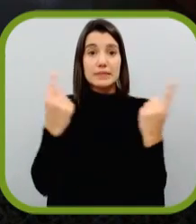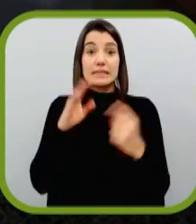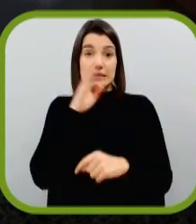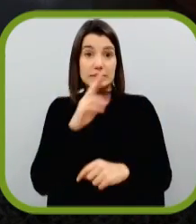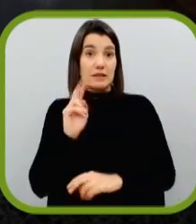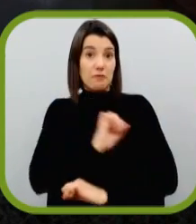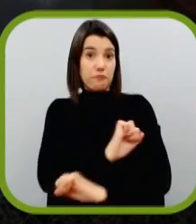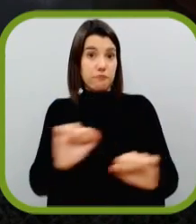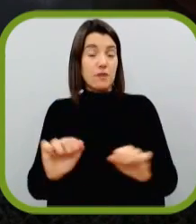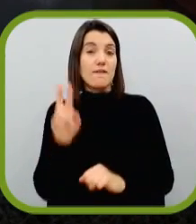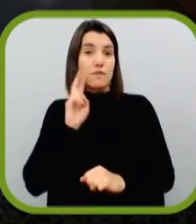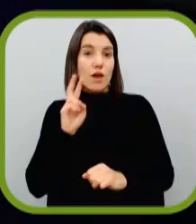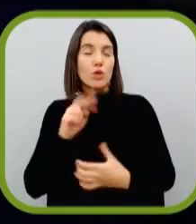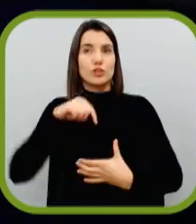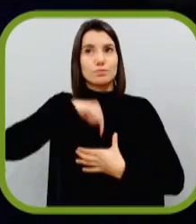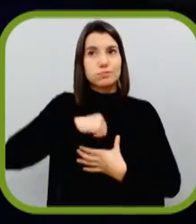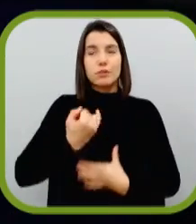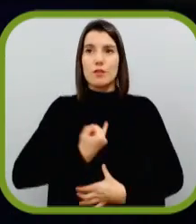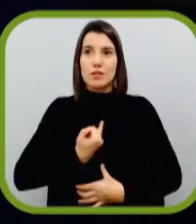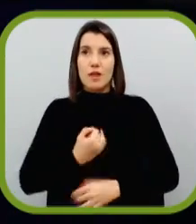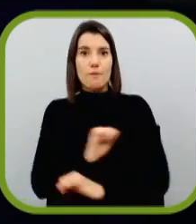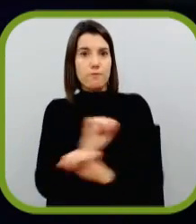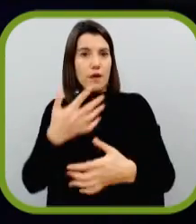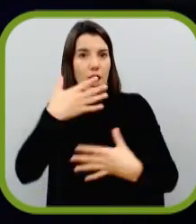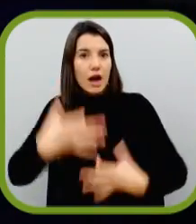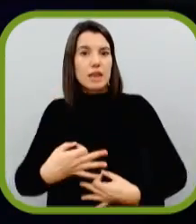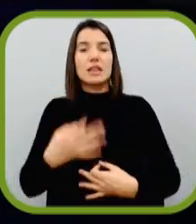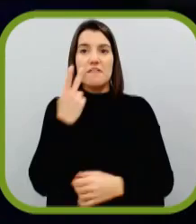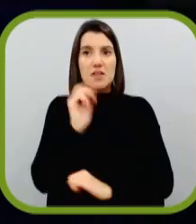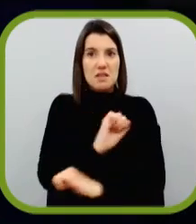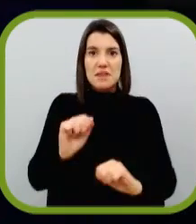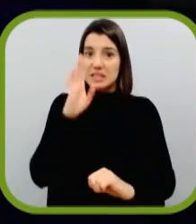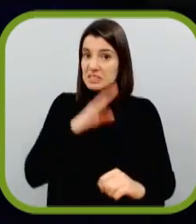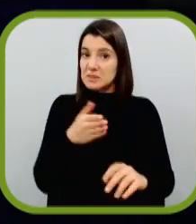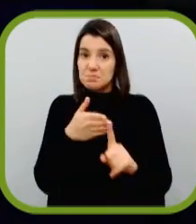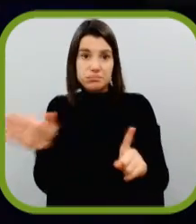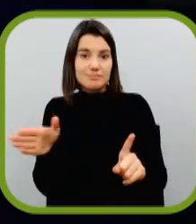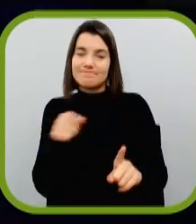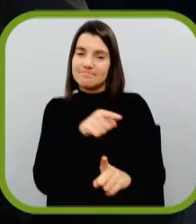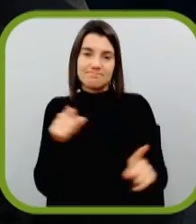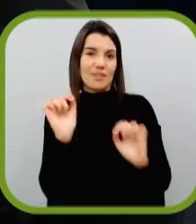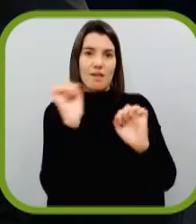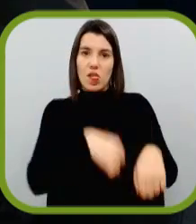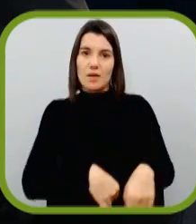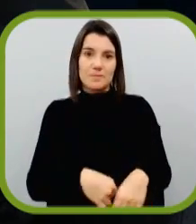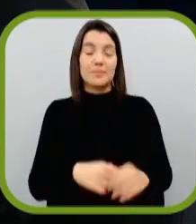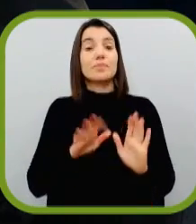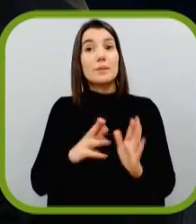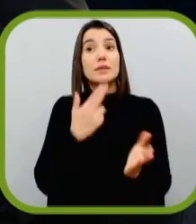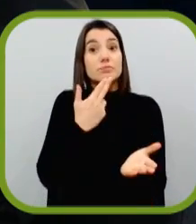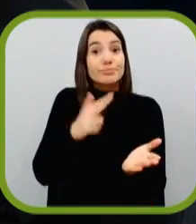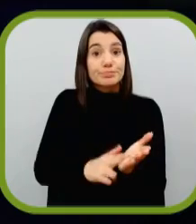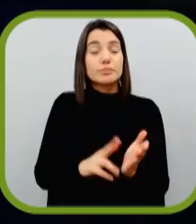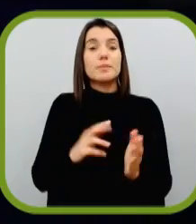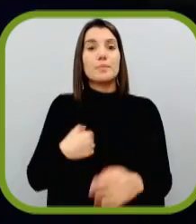estão articulados com os seus princípios e com aquilo, e com os valores e com aquilo que eles querem da vida, isso são flops. Mas, na verdade,